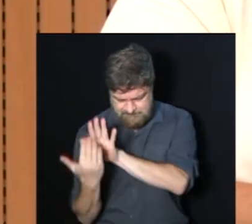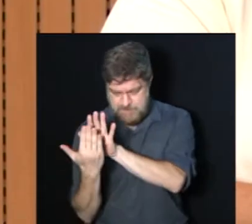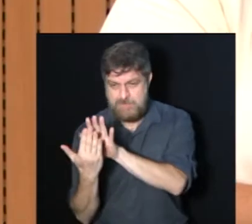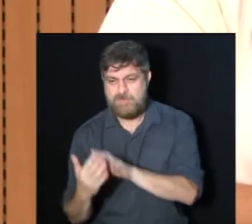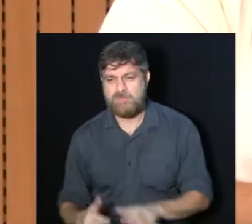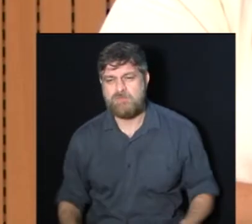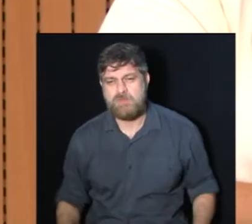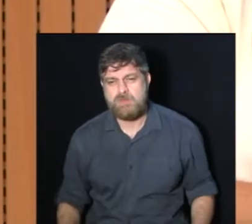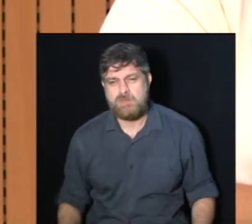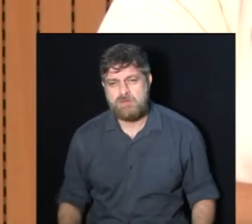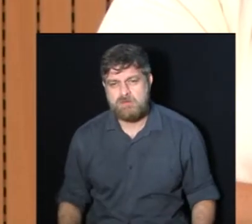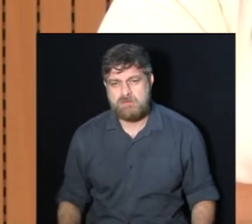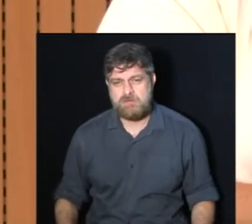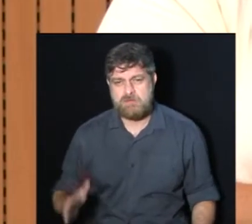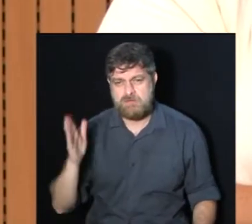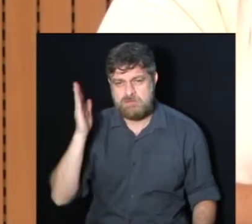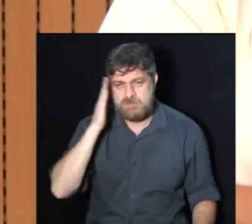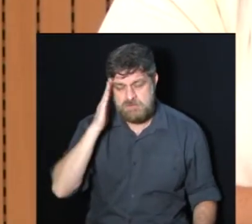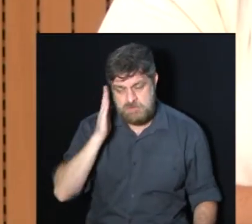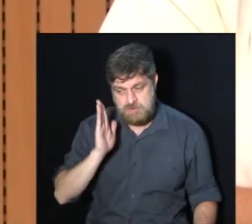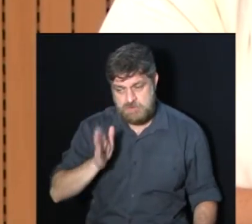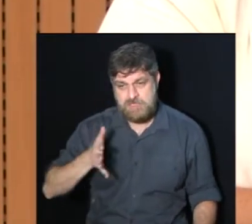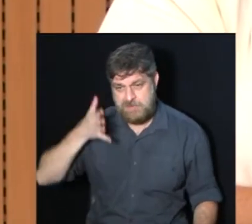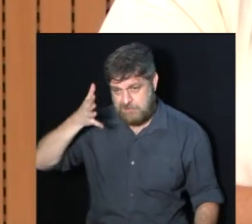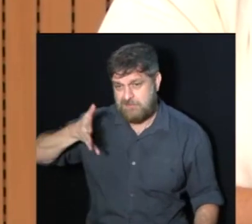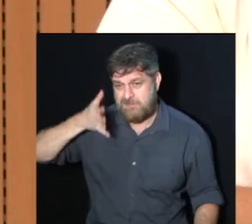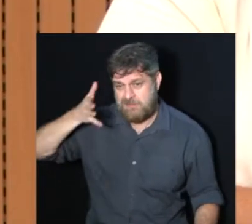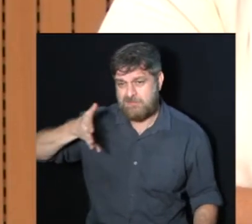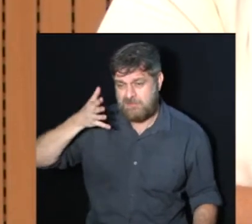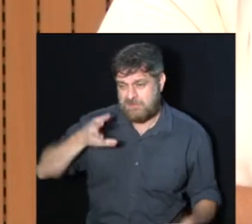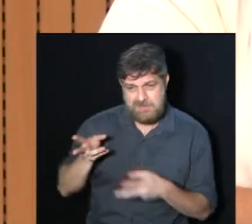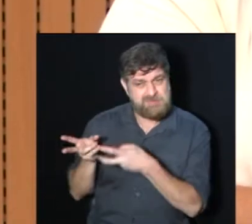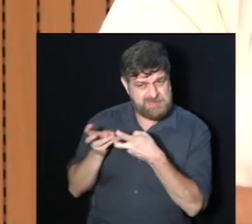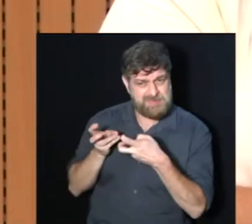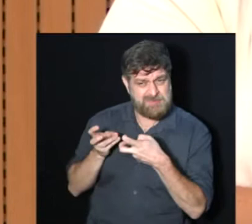considerando os 2 debates anteriores a mim.